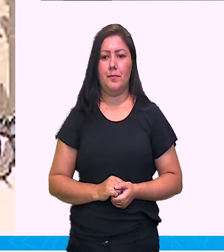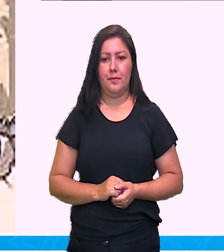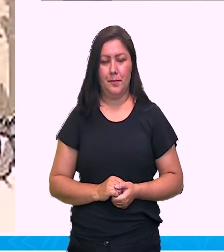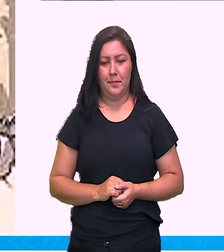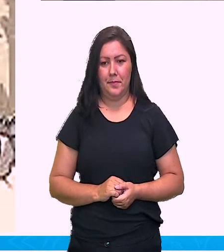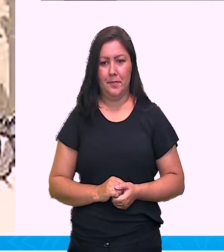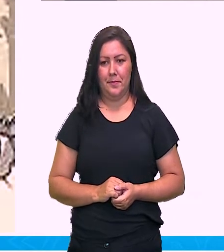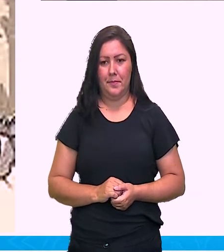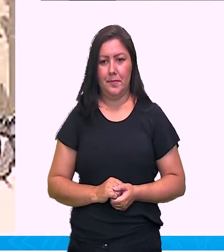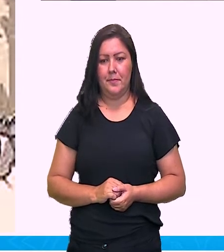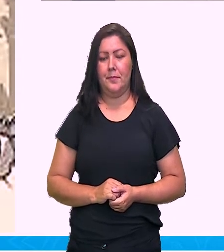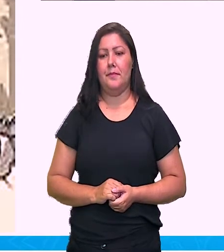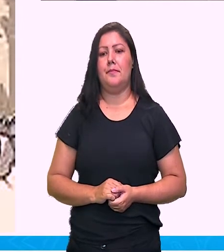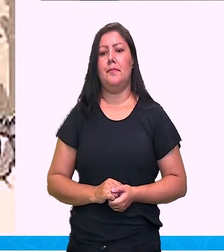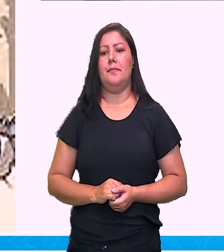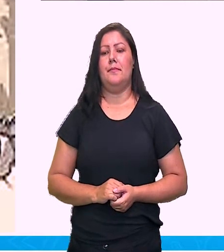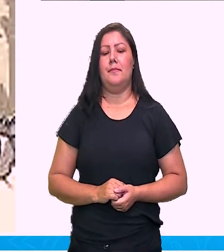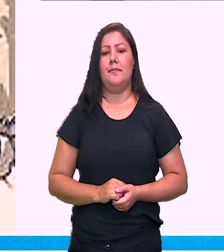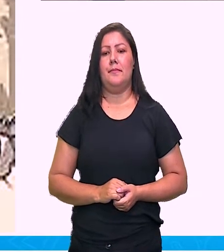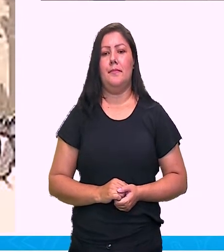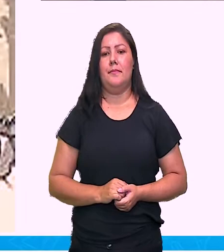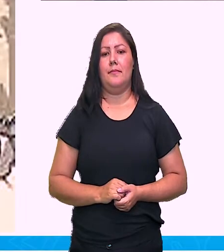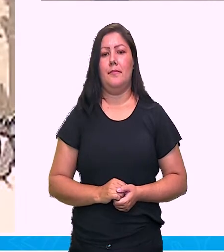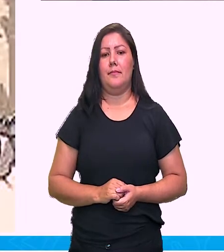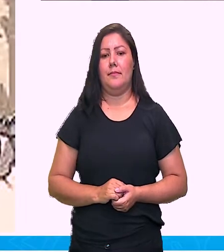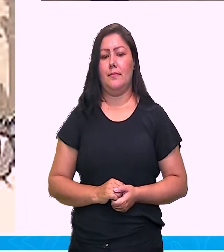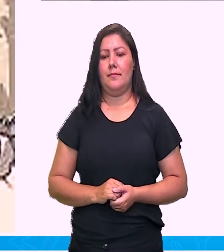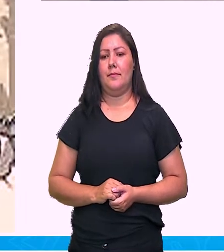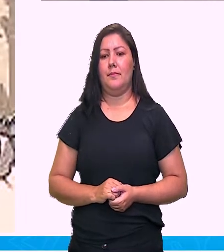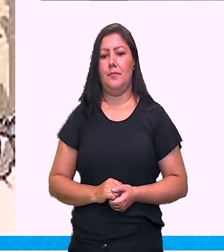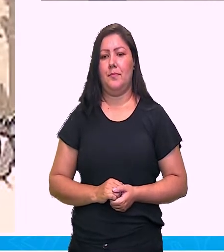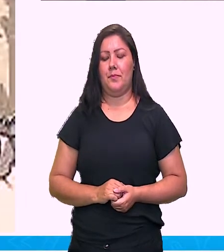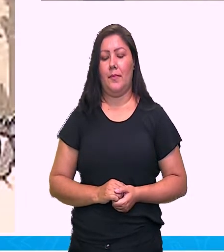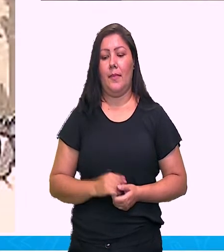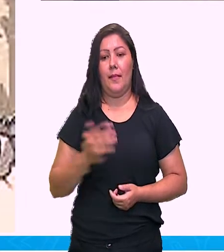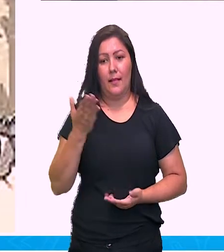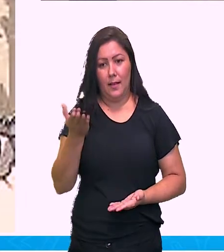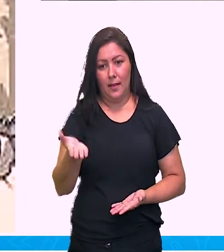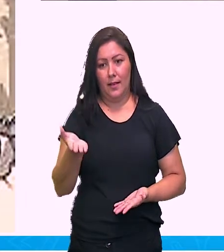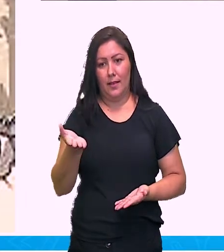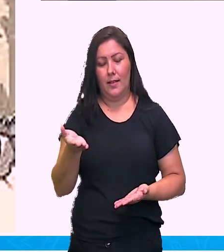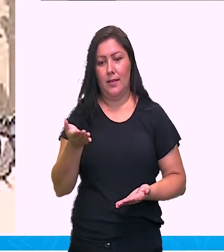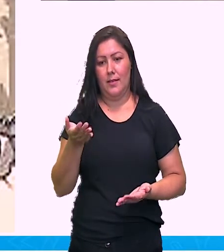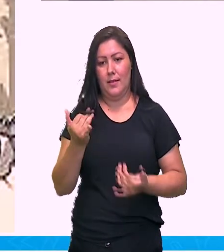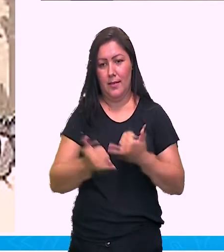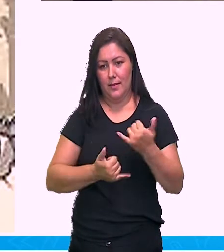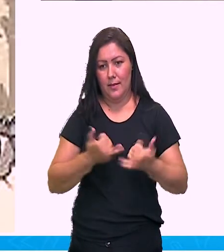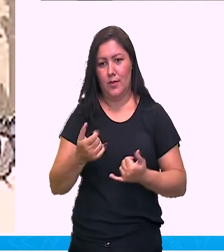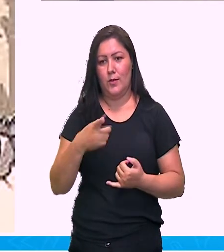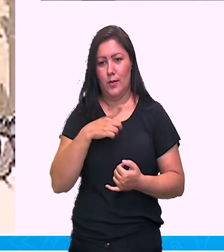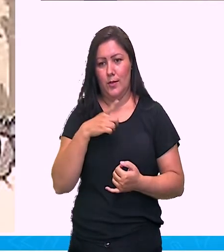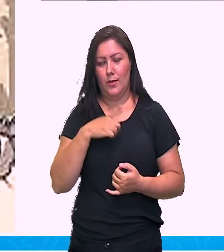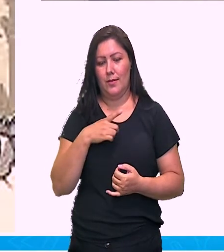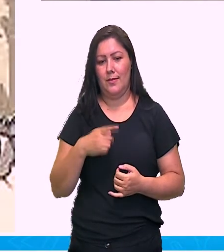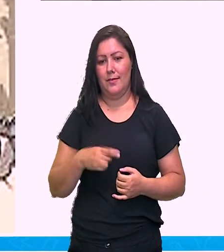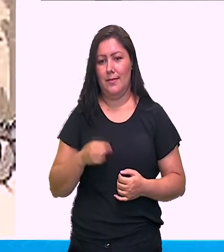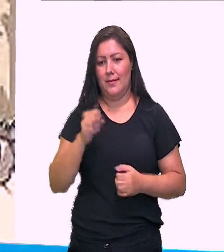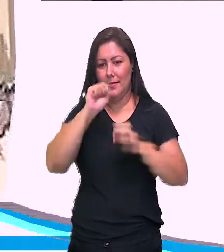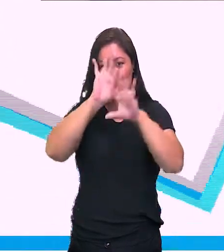Ok? Então, nós podemos ver isso claro no jogo de xadrez.